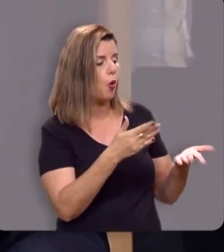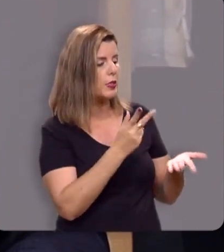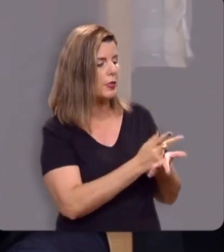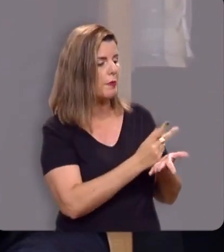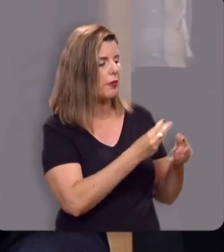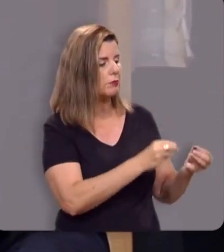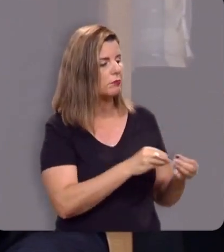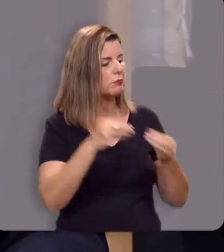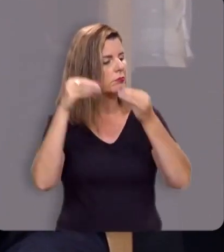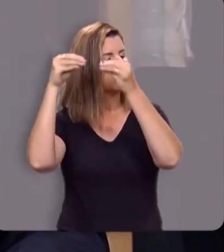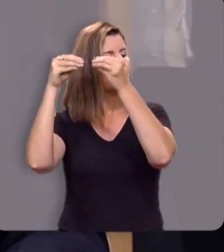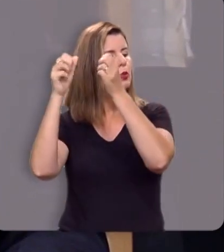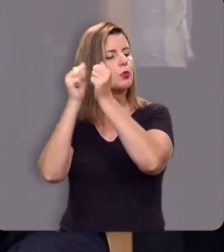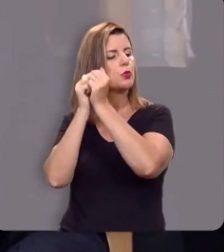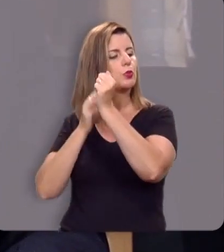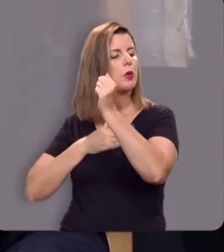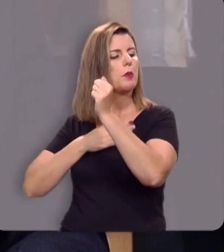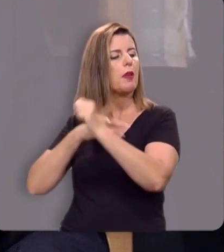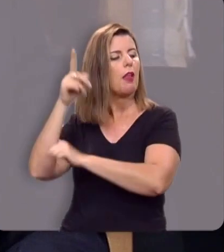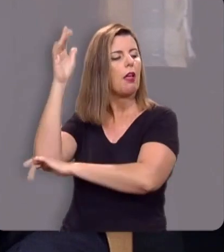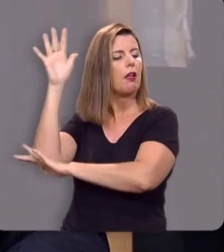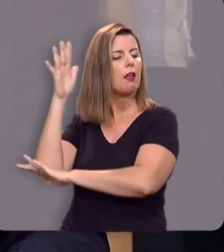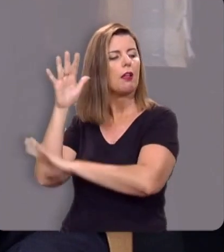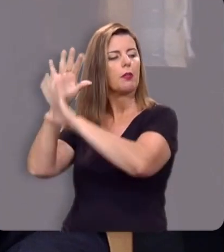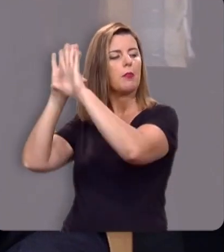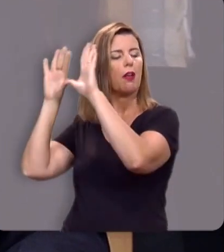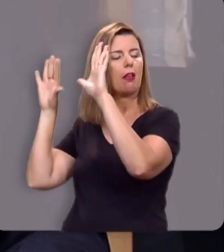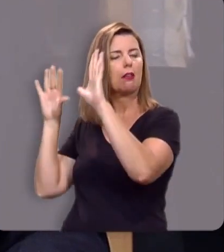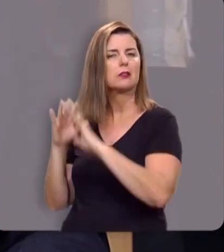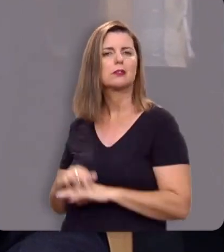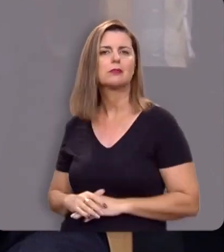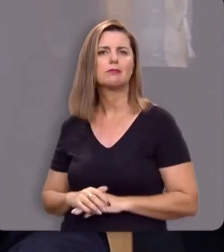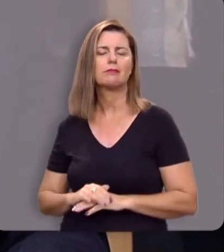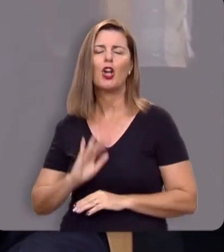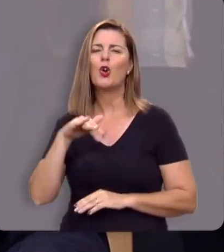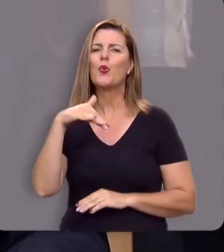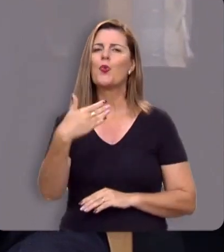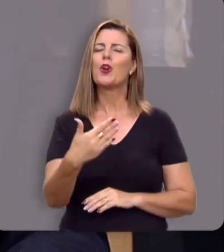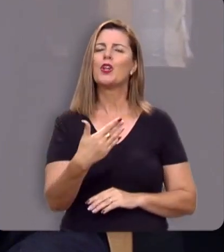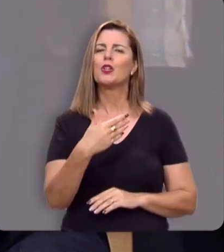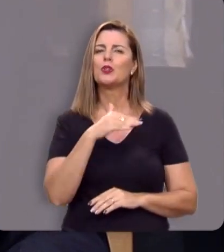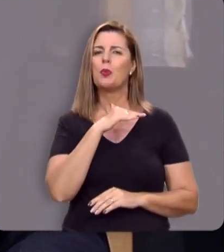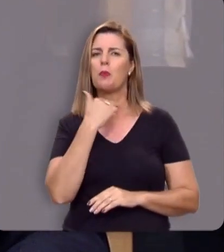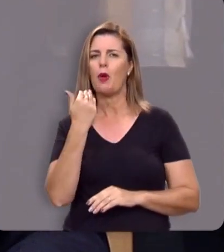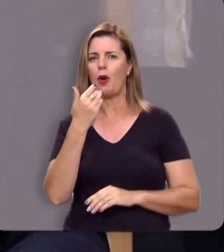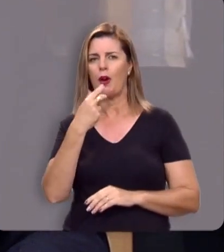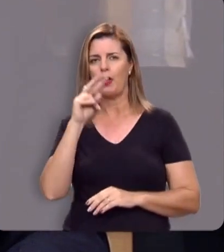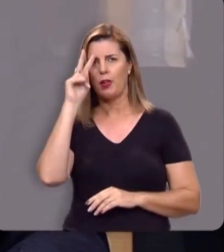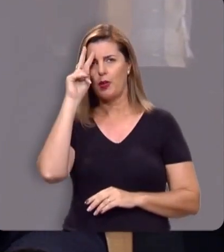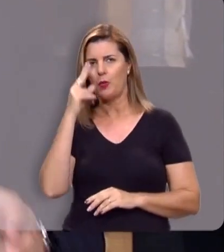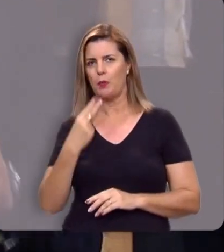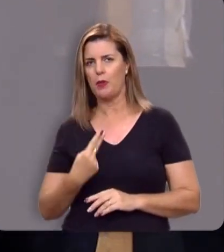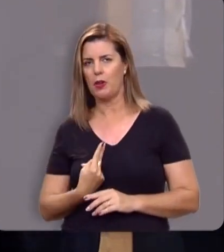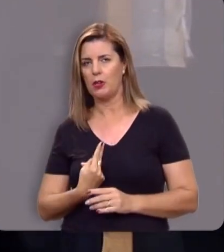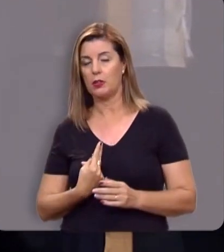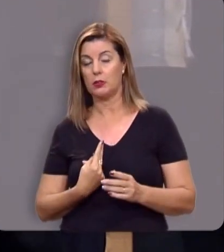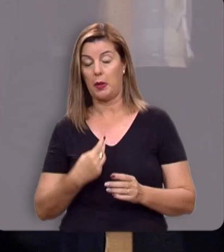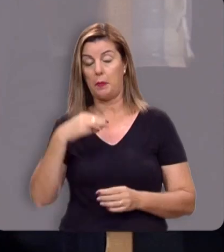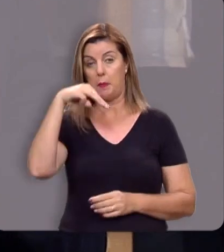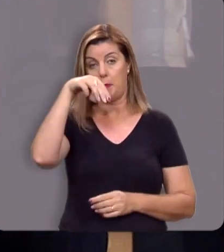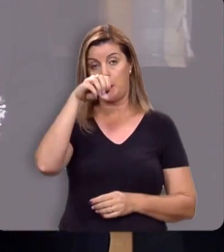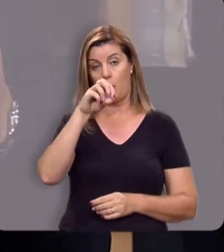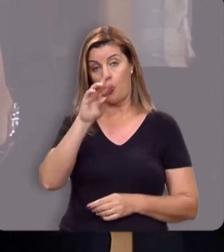mesmo estarás comigo no paraíso. Então, quando o ser humano morre, porque a palavra morte, no seu